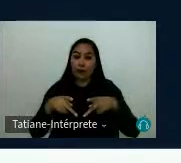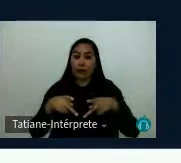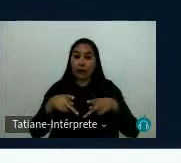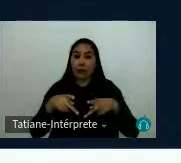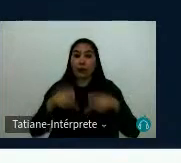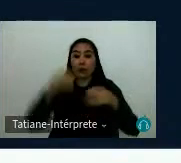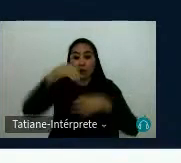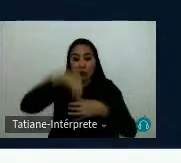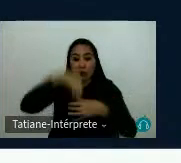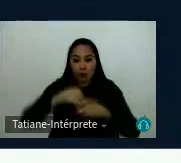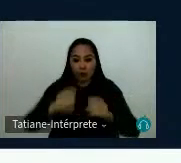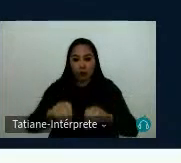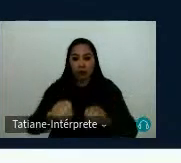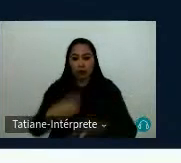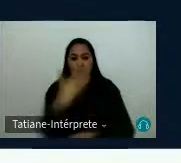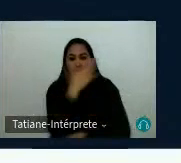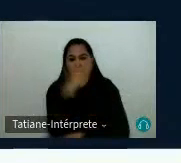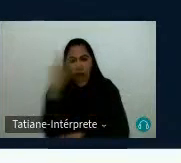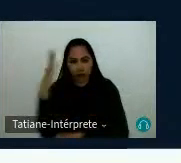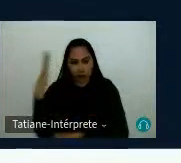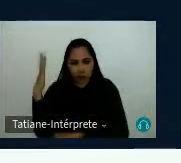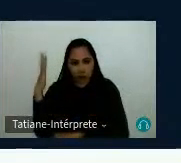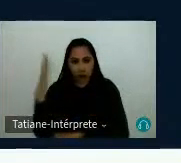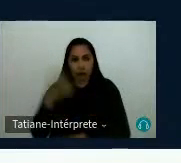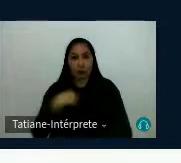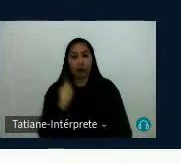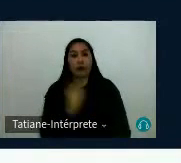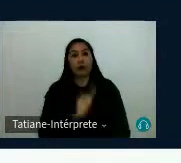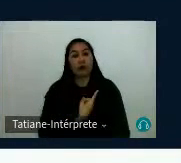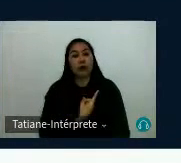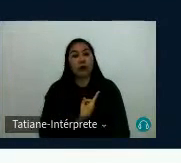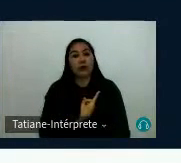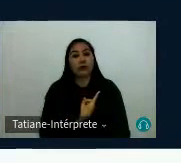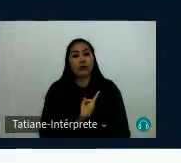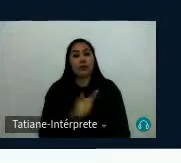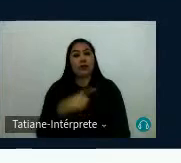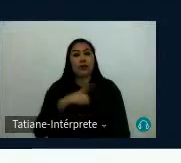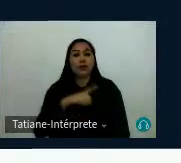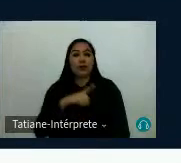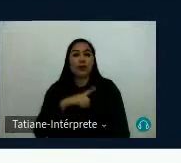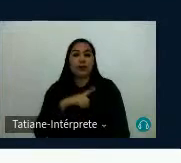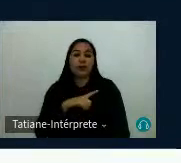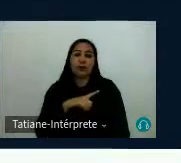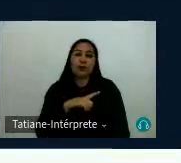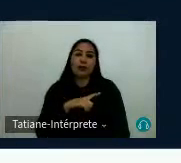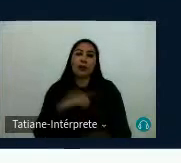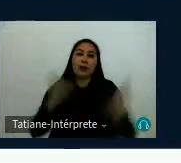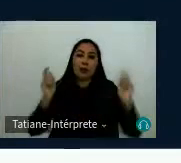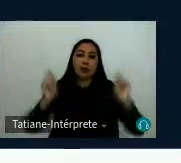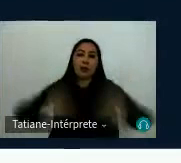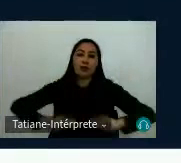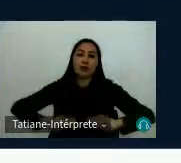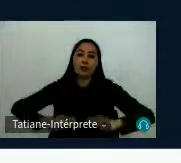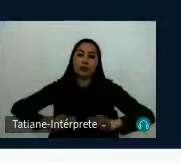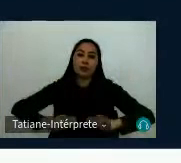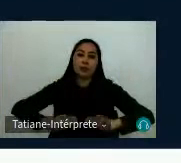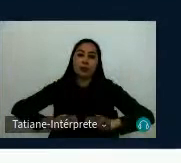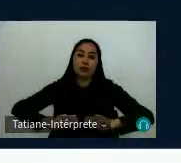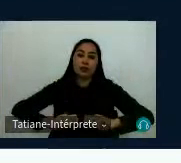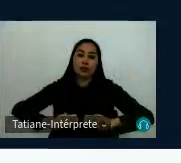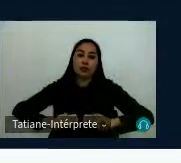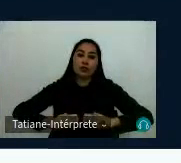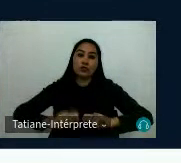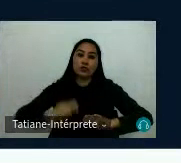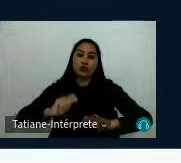ambiental, a gente tem a possibilidade, né, de formar